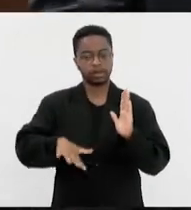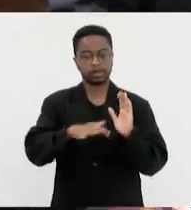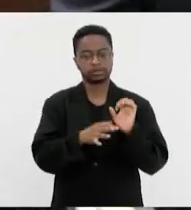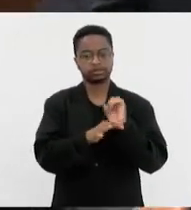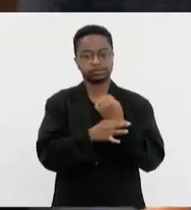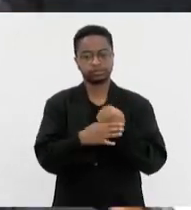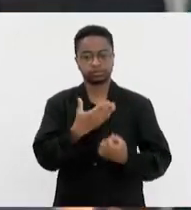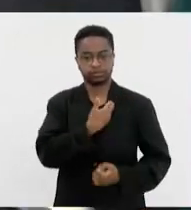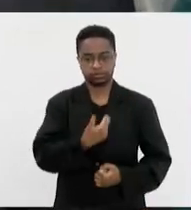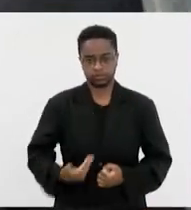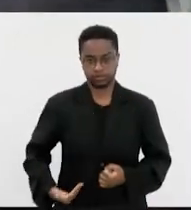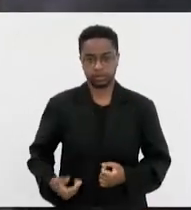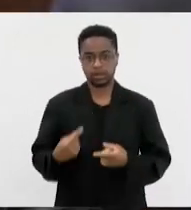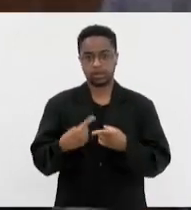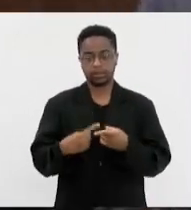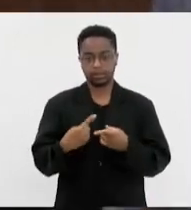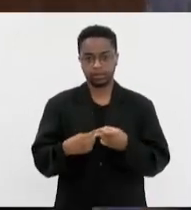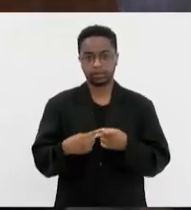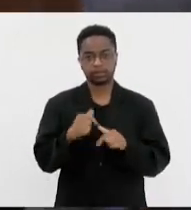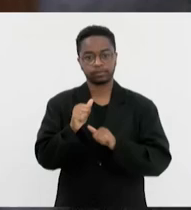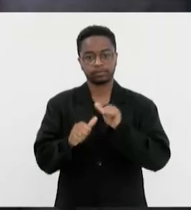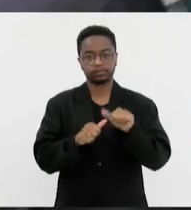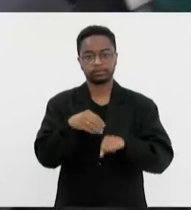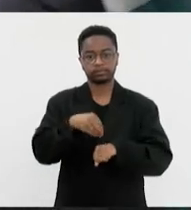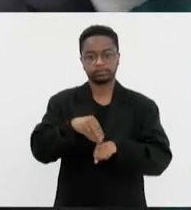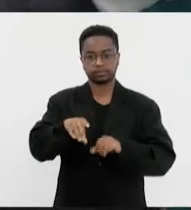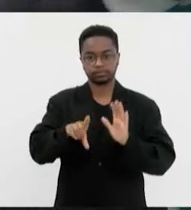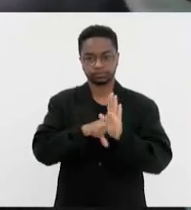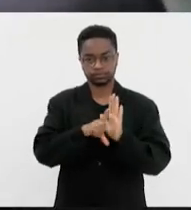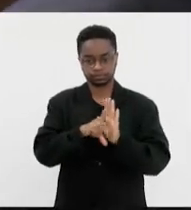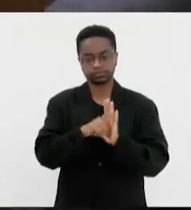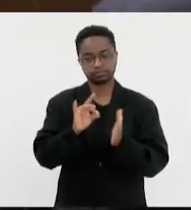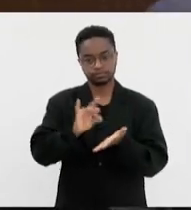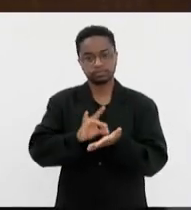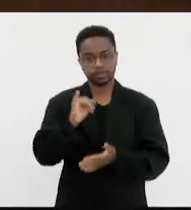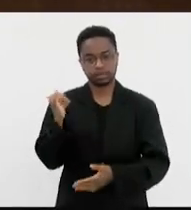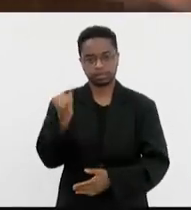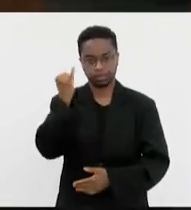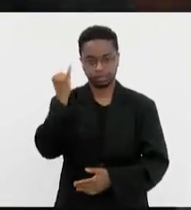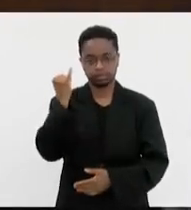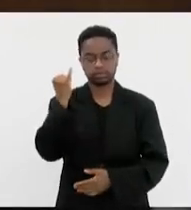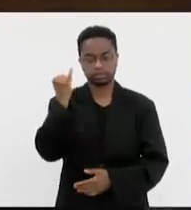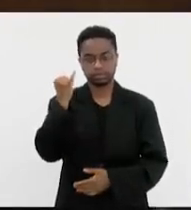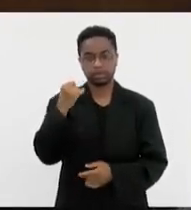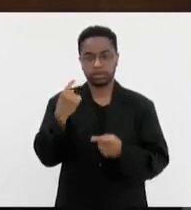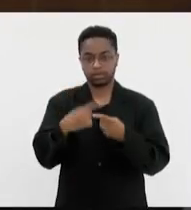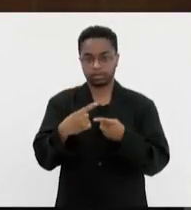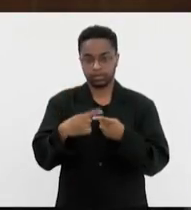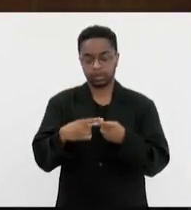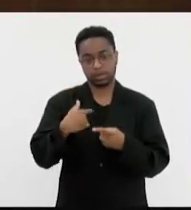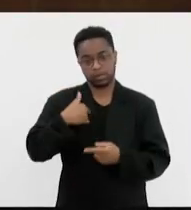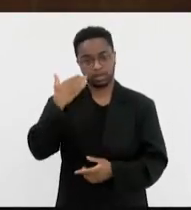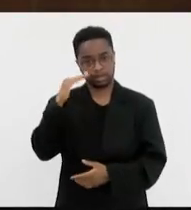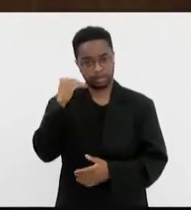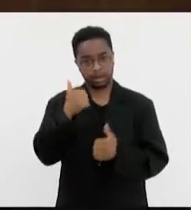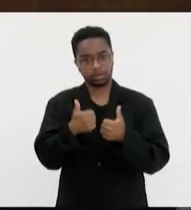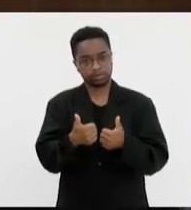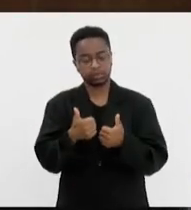pública. Foi transformado em indicação legislativa, que é de suma importância, porque eu entendo